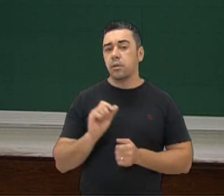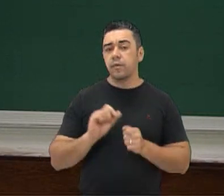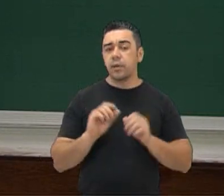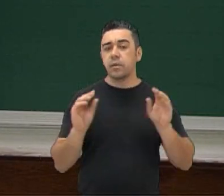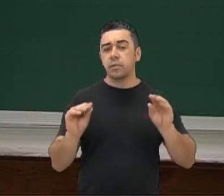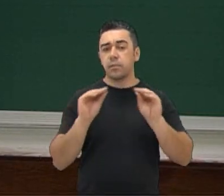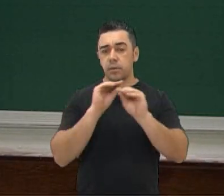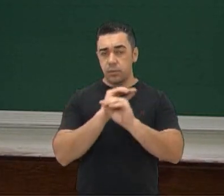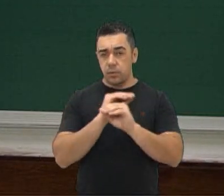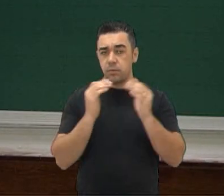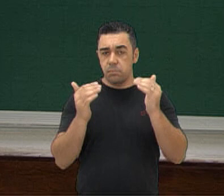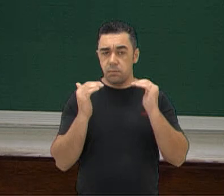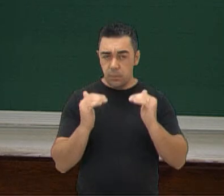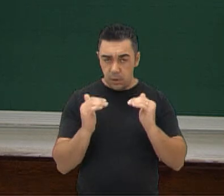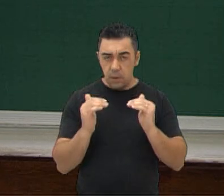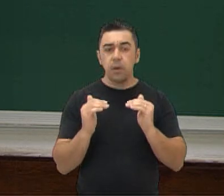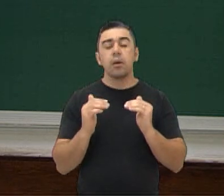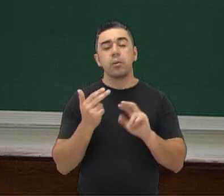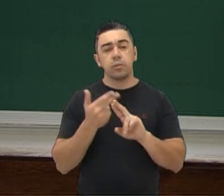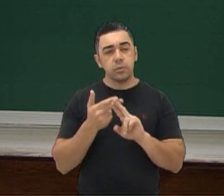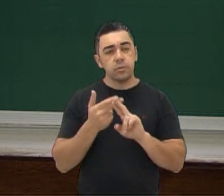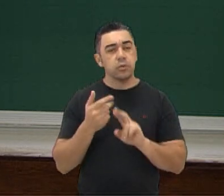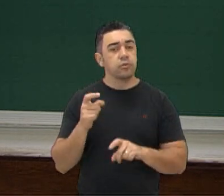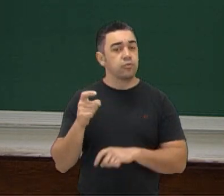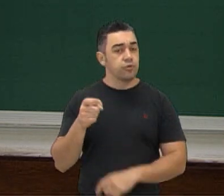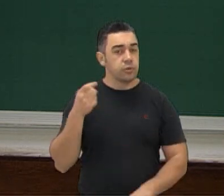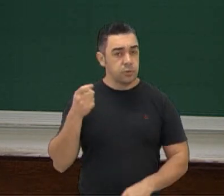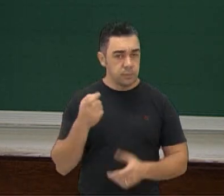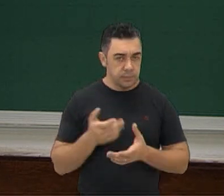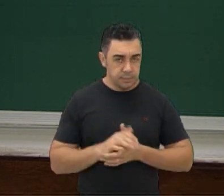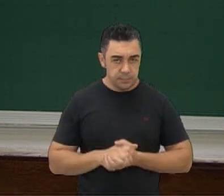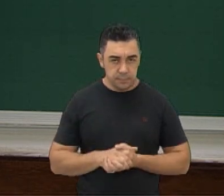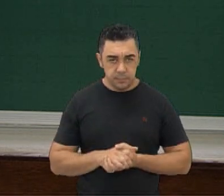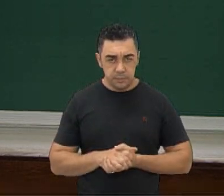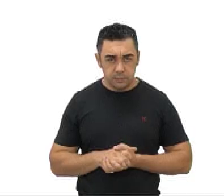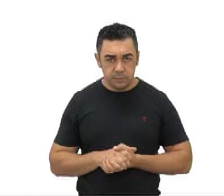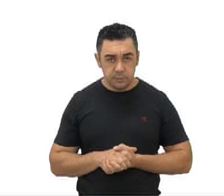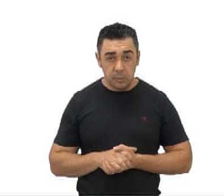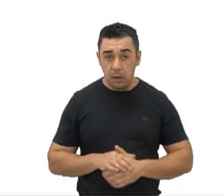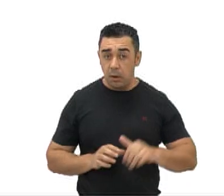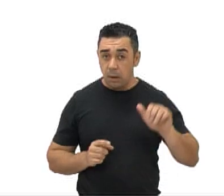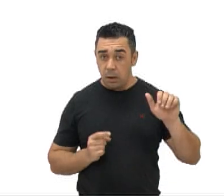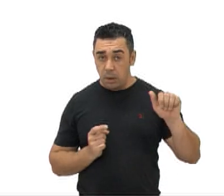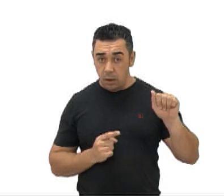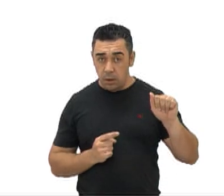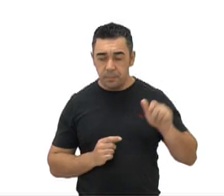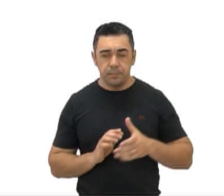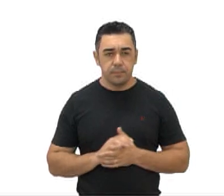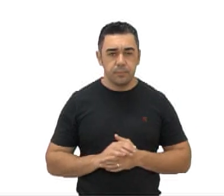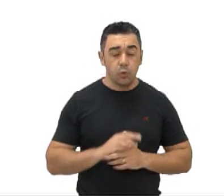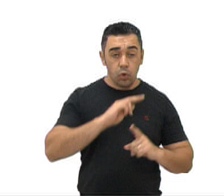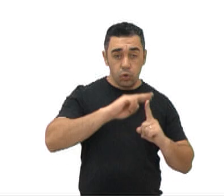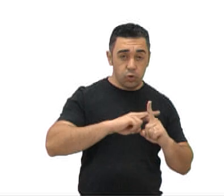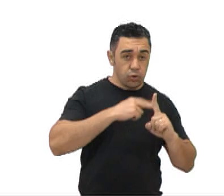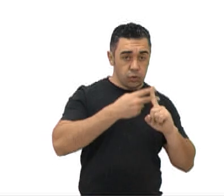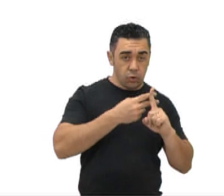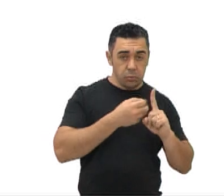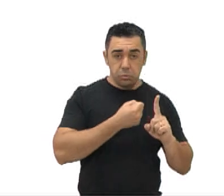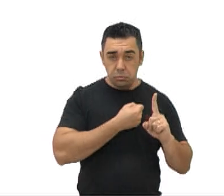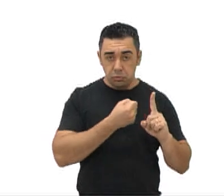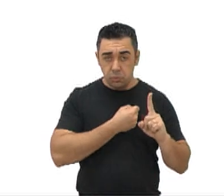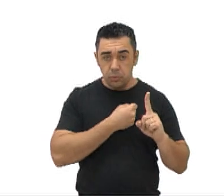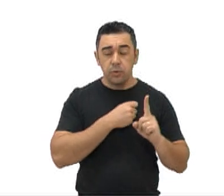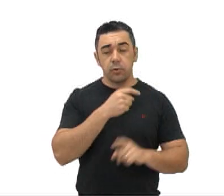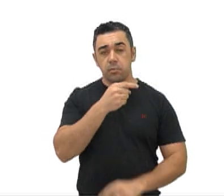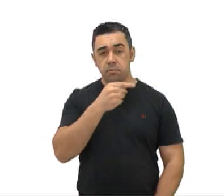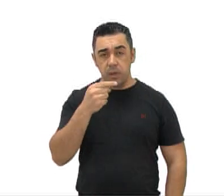expressões abaixo e use x. A letra A, ele fala para você o dobro de um número